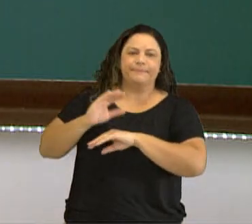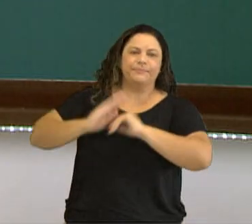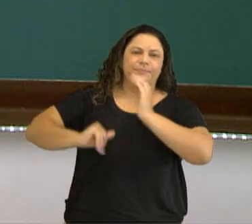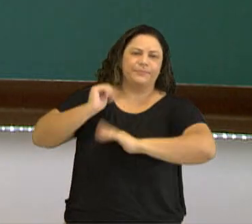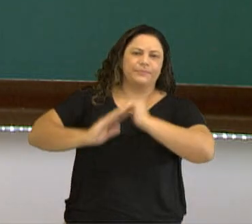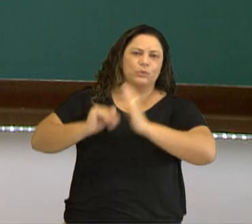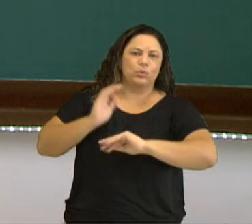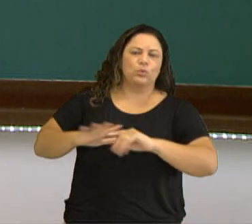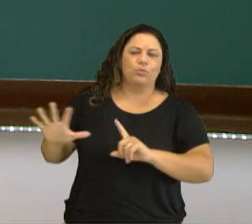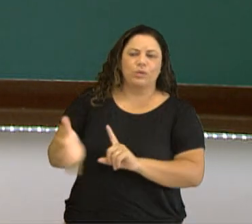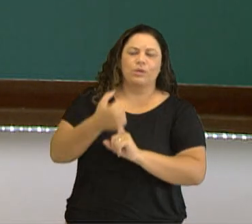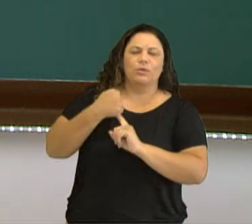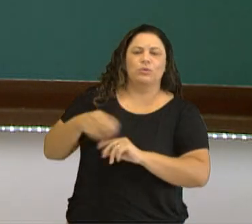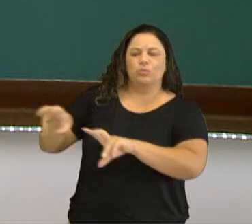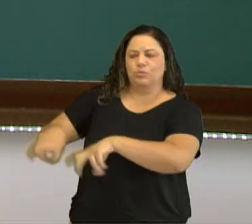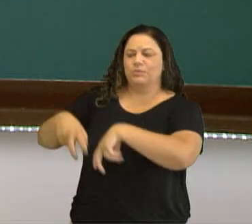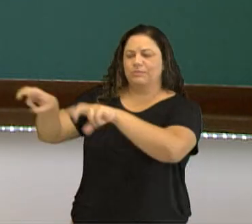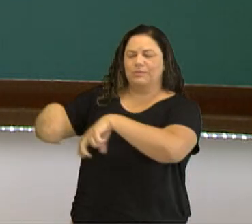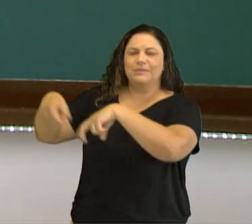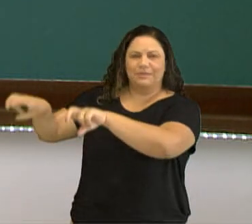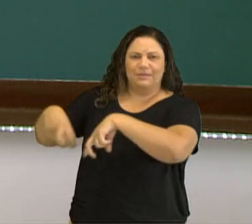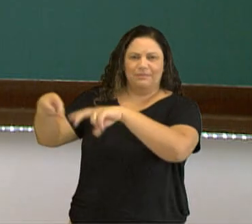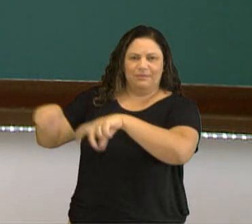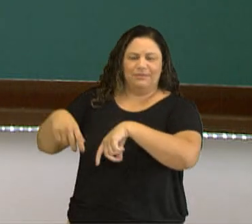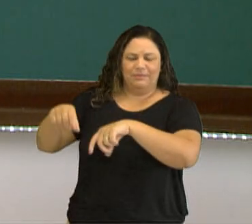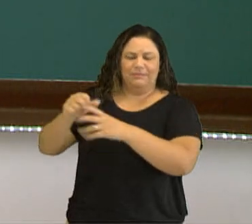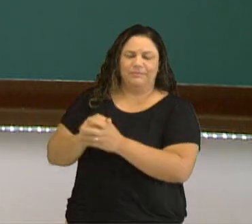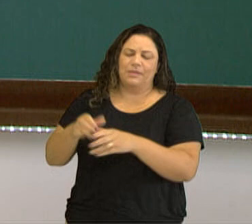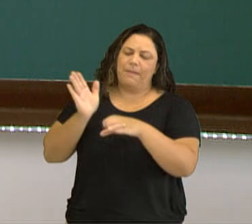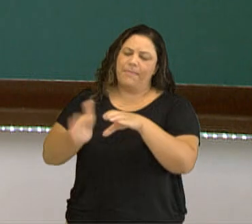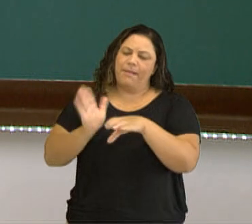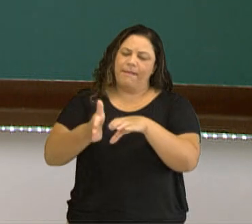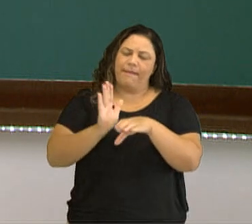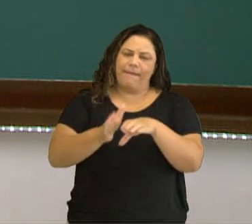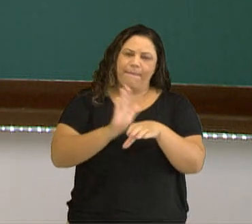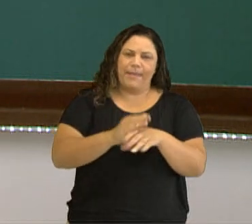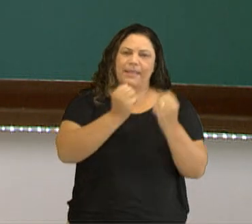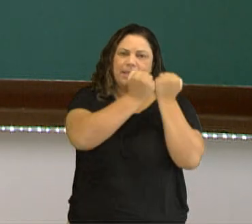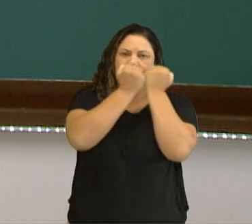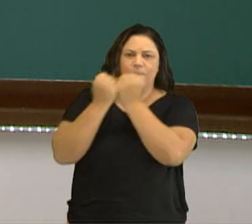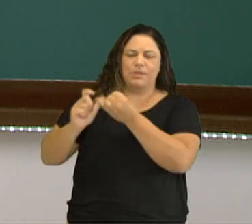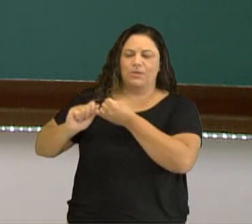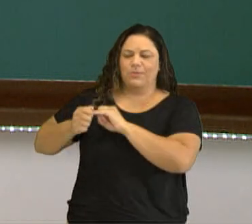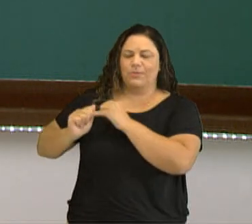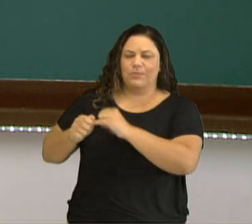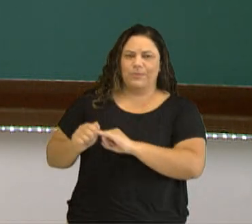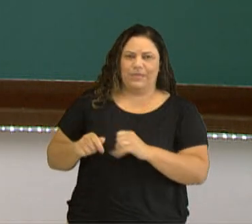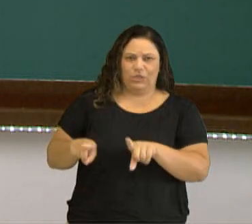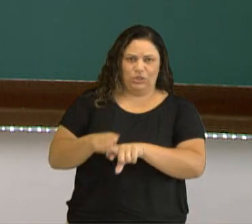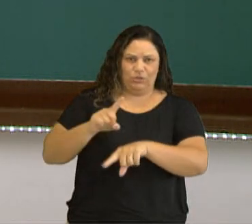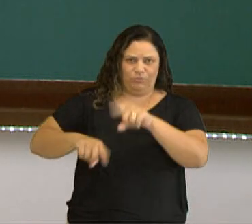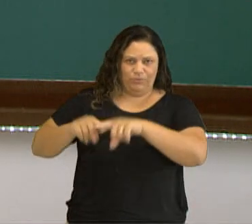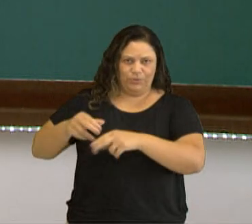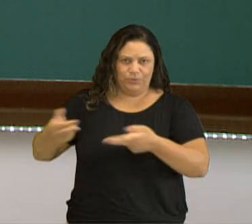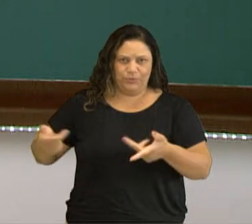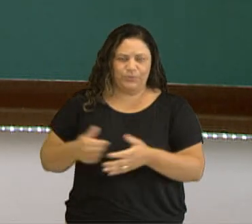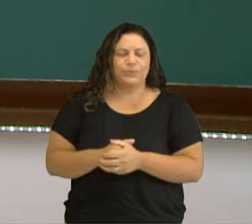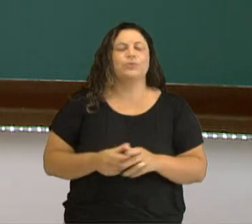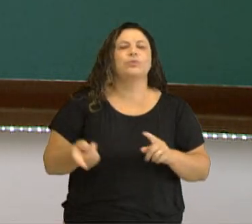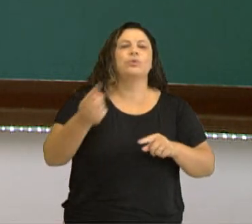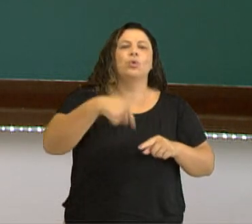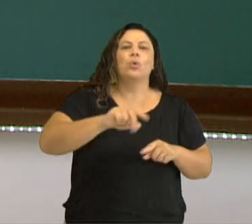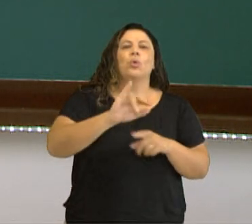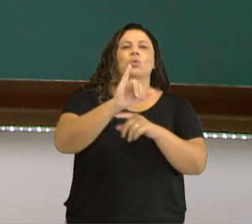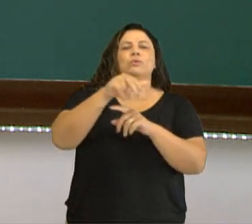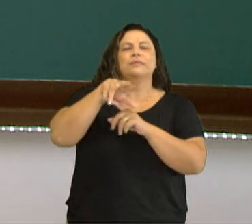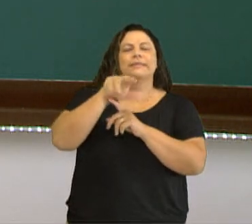tinham um domínio sobre a agricultura de produtos como a batata, o milho e o feijão. Os povos incas, eles eram governados,